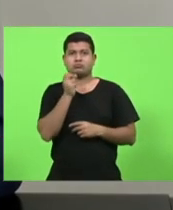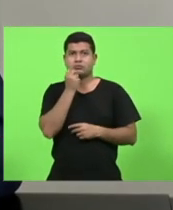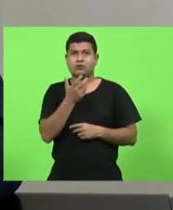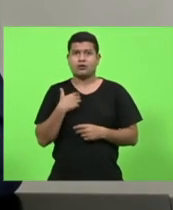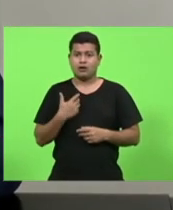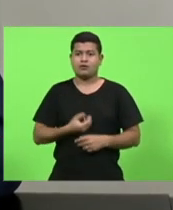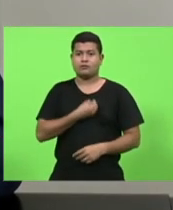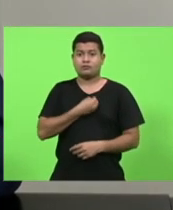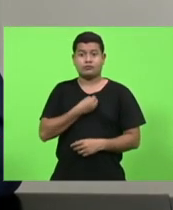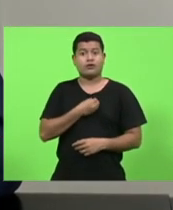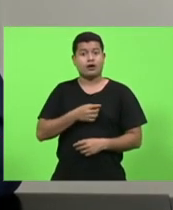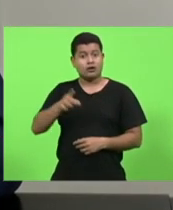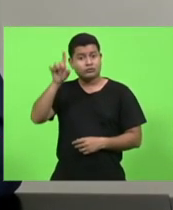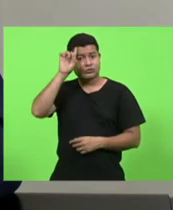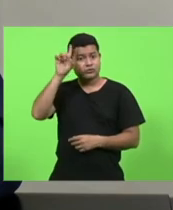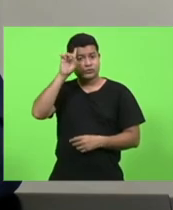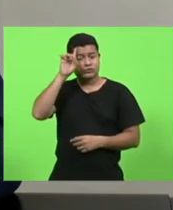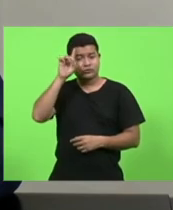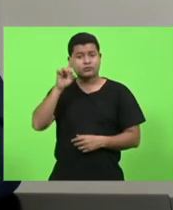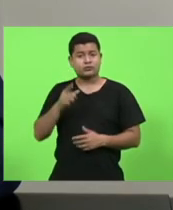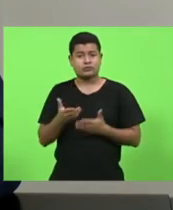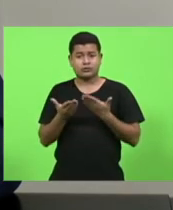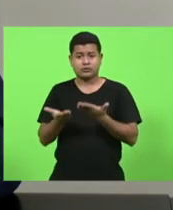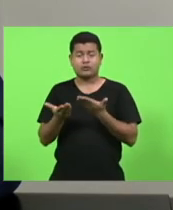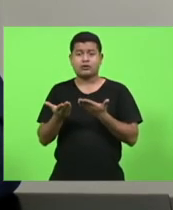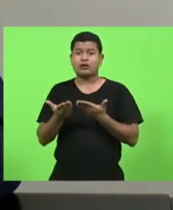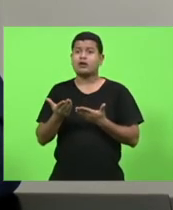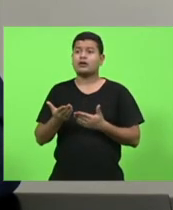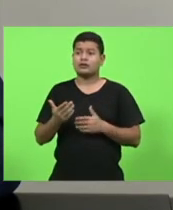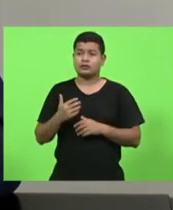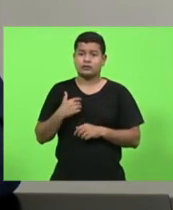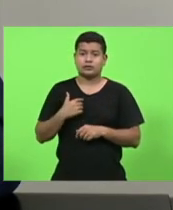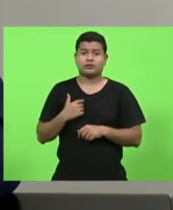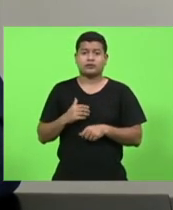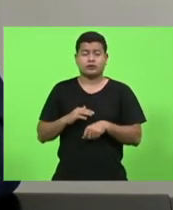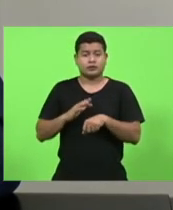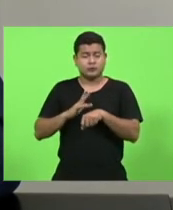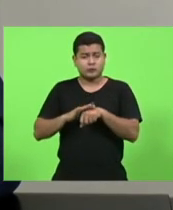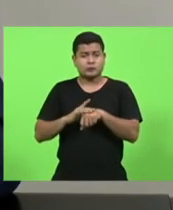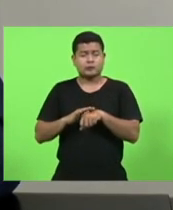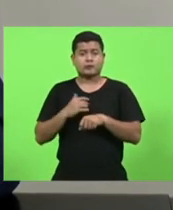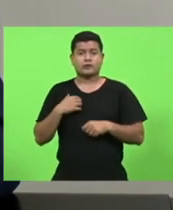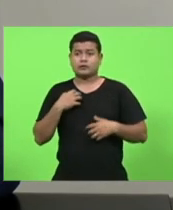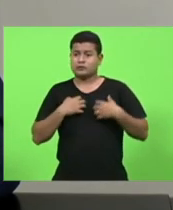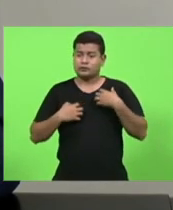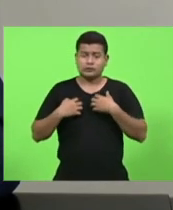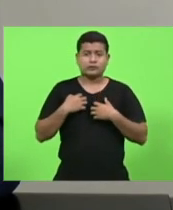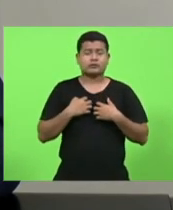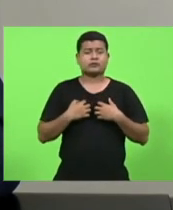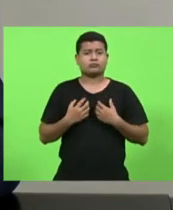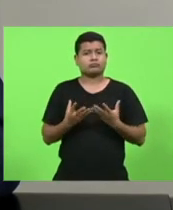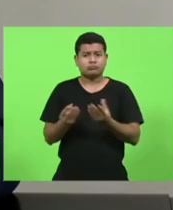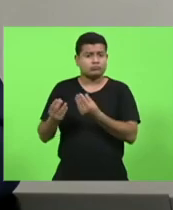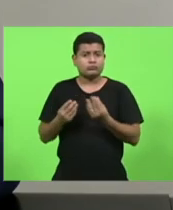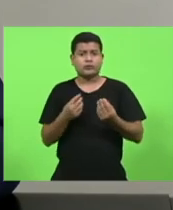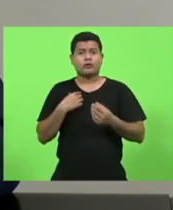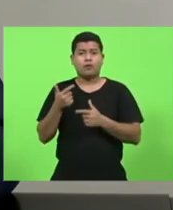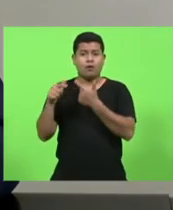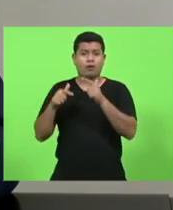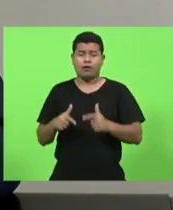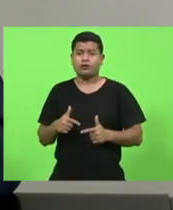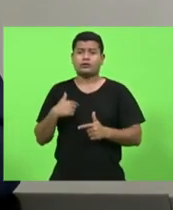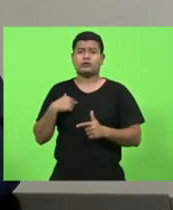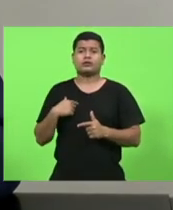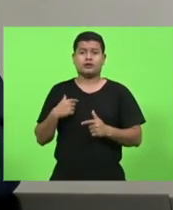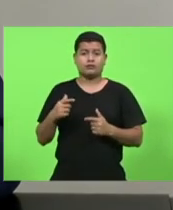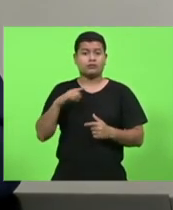o dia a dia dessa grave situação de apreensão, de tantas outras comorbidades que vão se